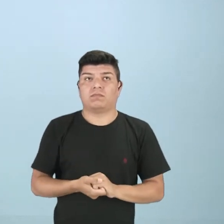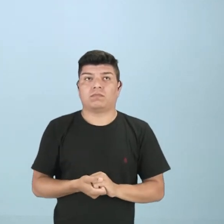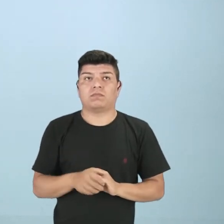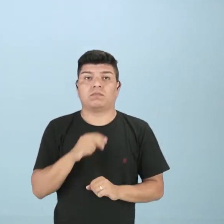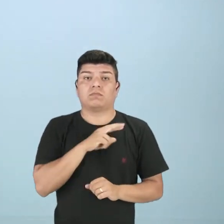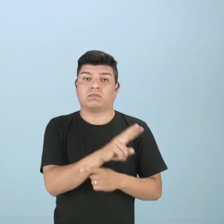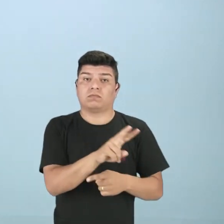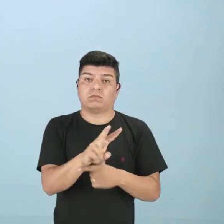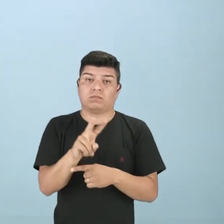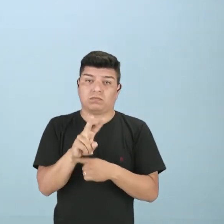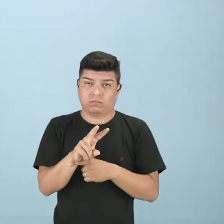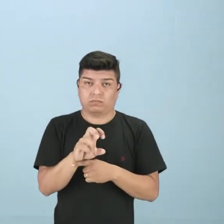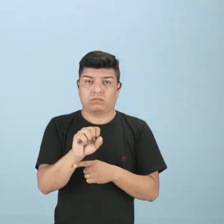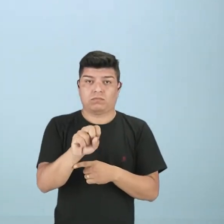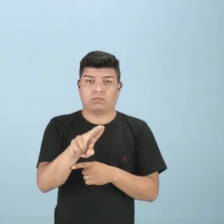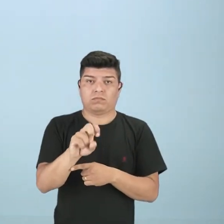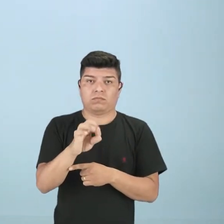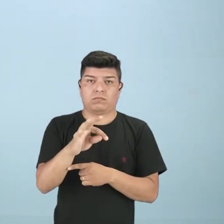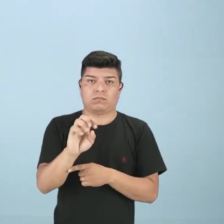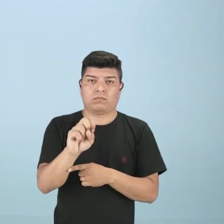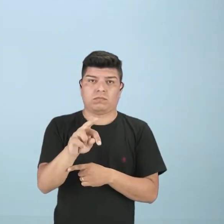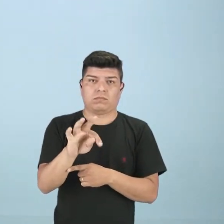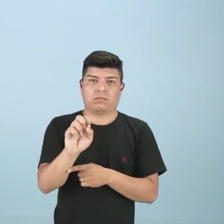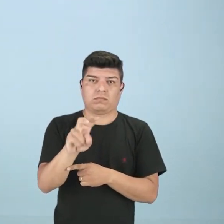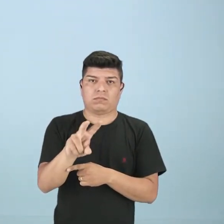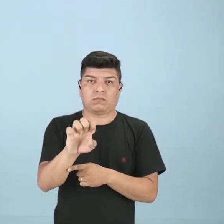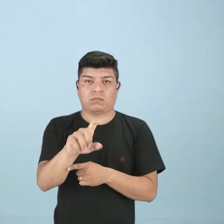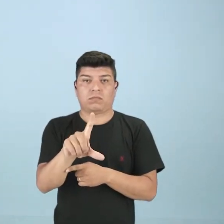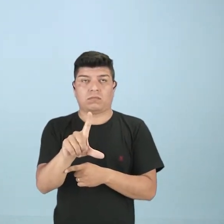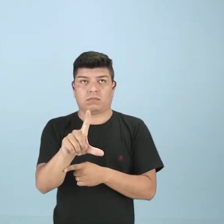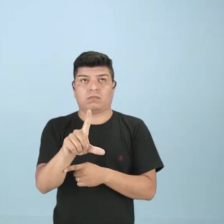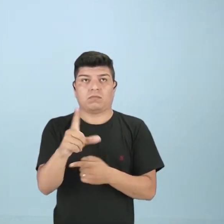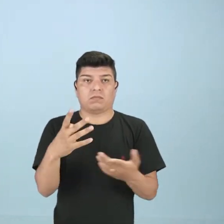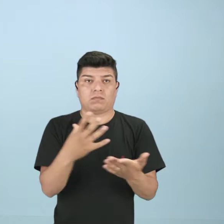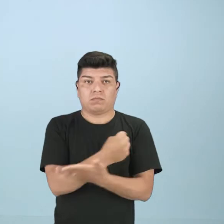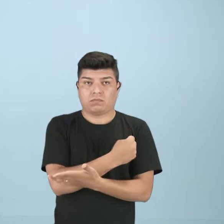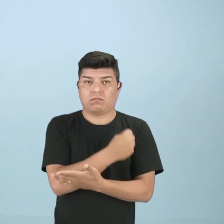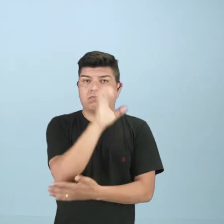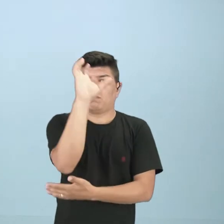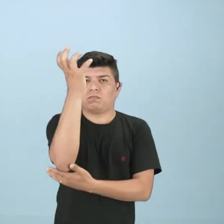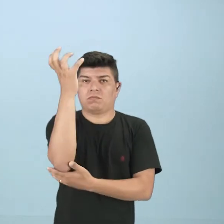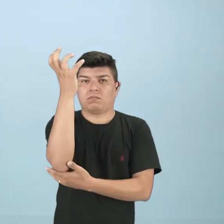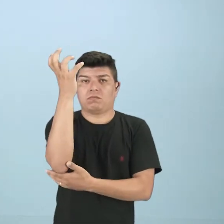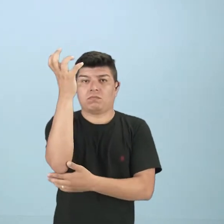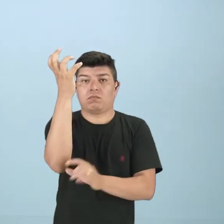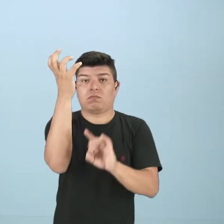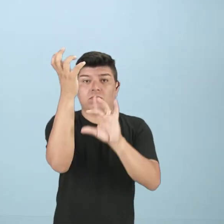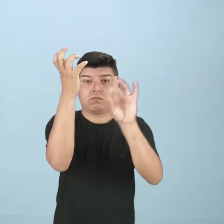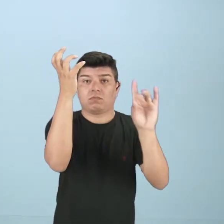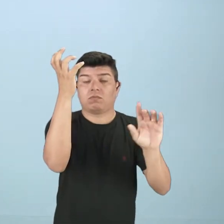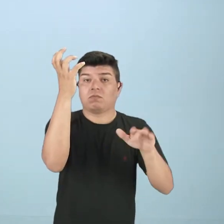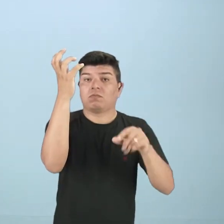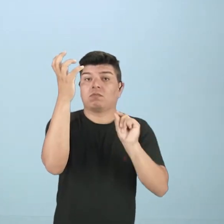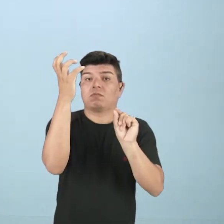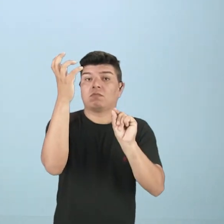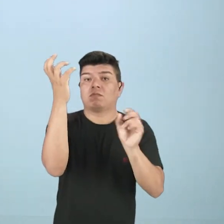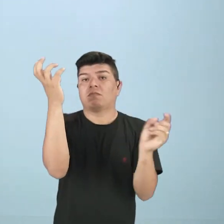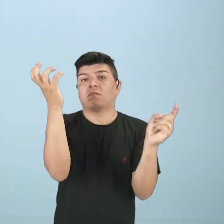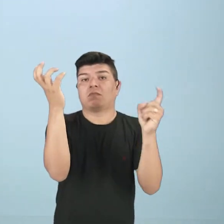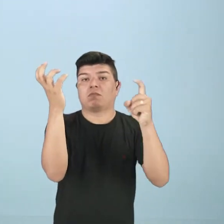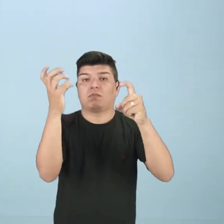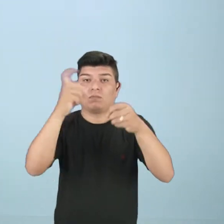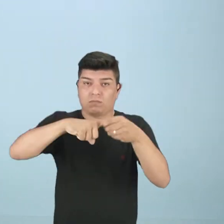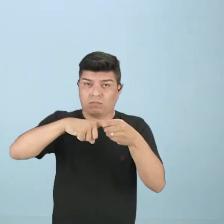manejo sustentável. Tá? É que quando você retira alguma espécie de árvores, então a gente vai ter que